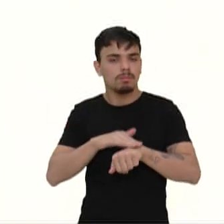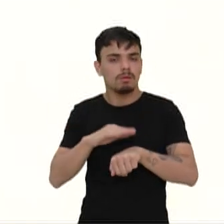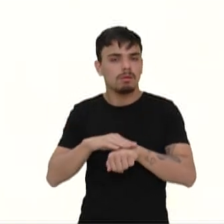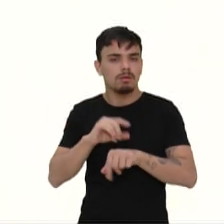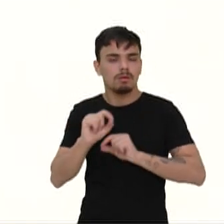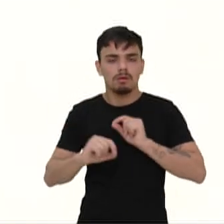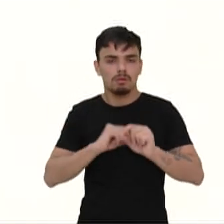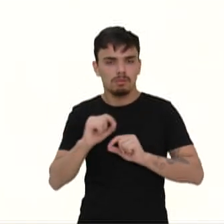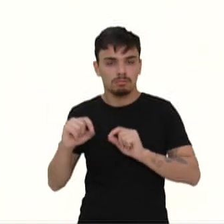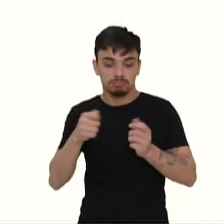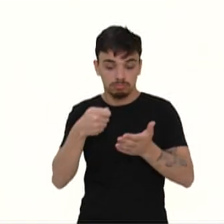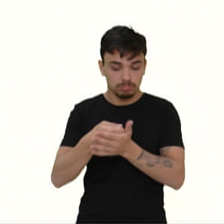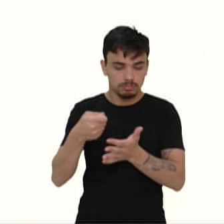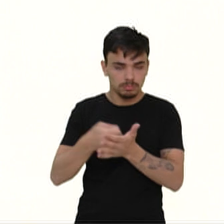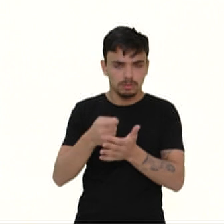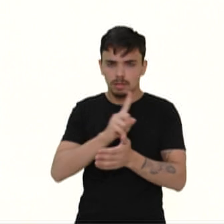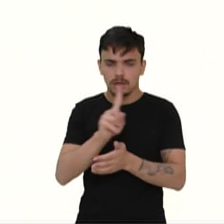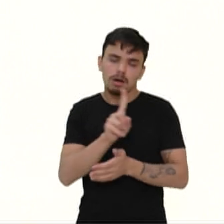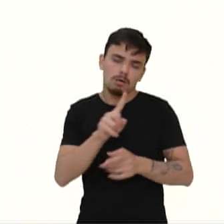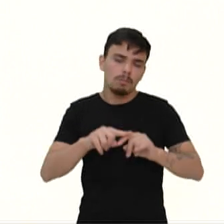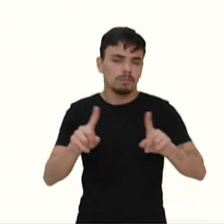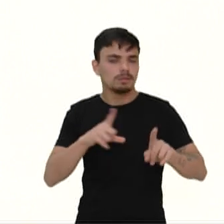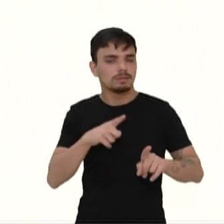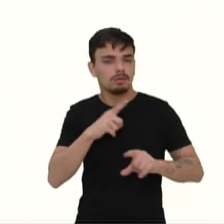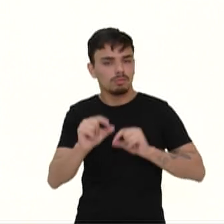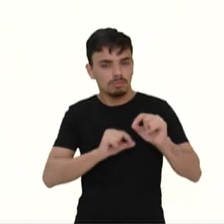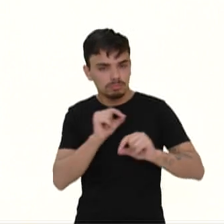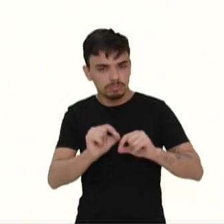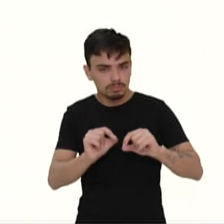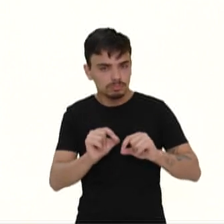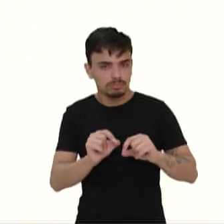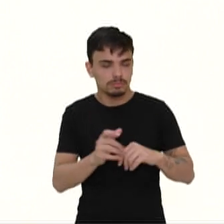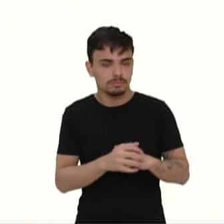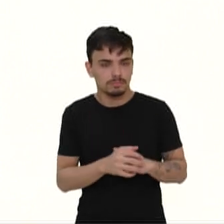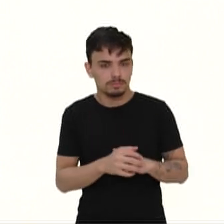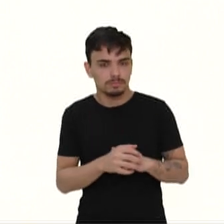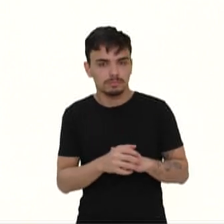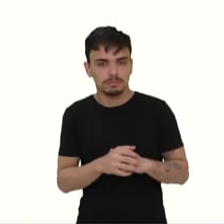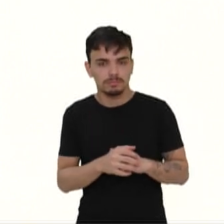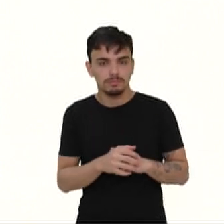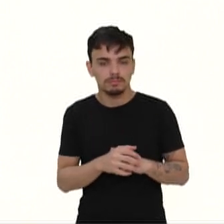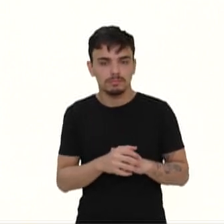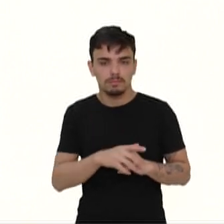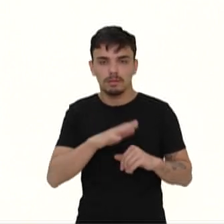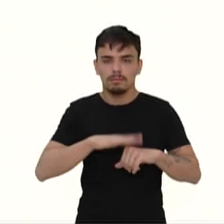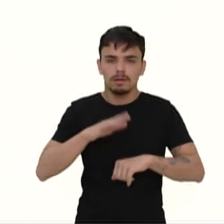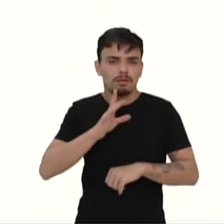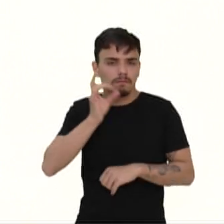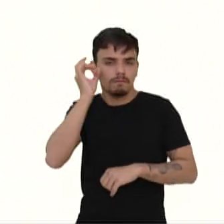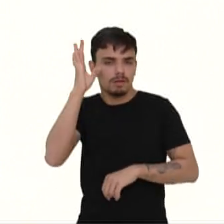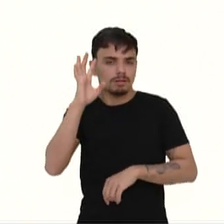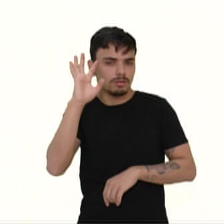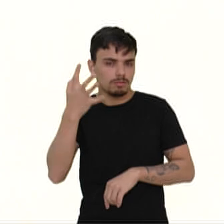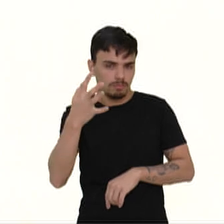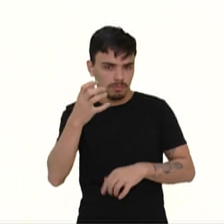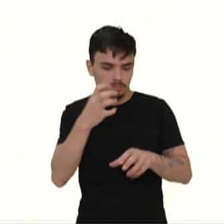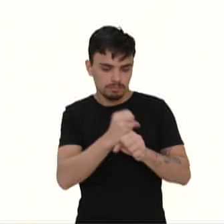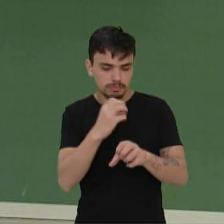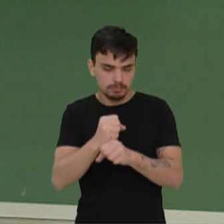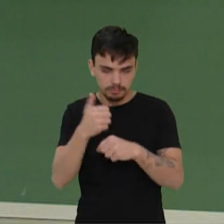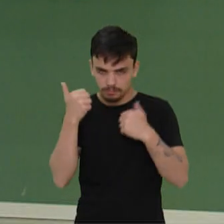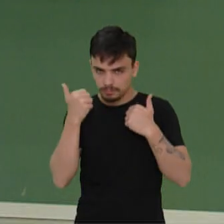que, não obrigado, mas né, terá uma maior facilidade em resolver essa fórmula,